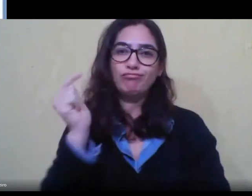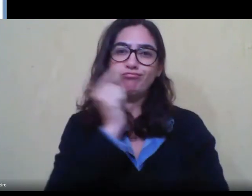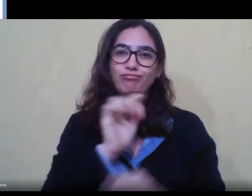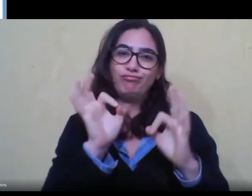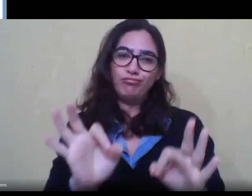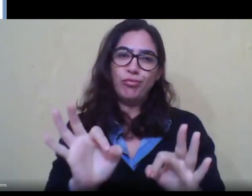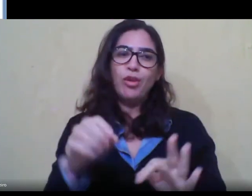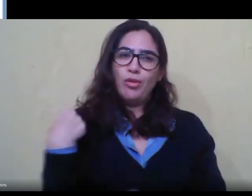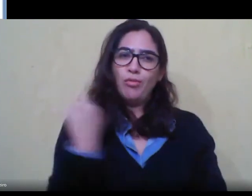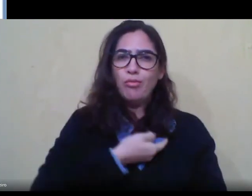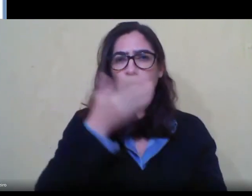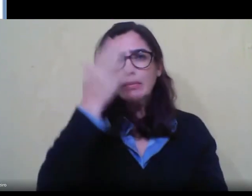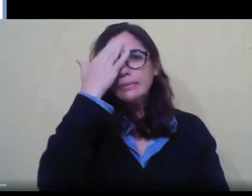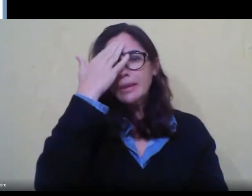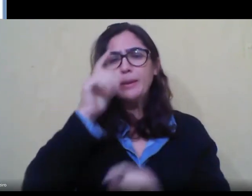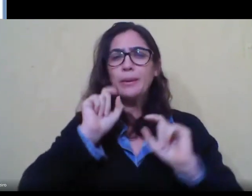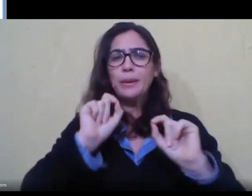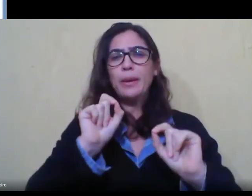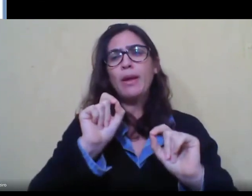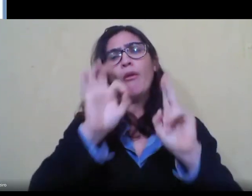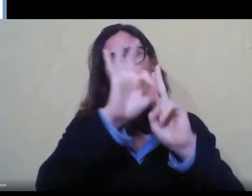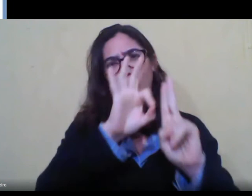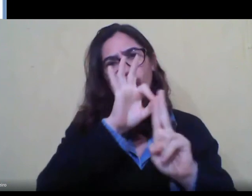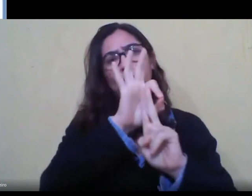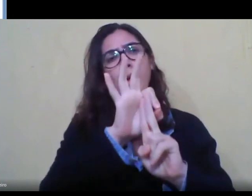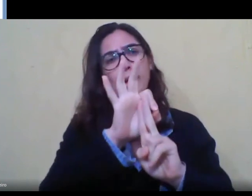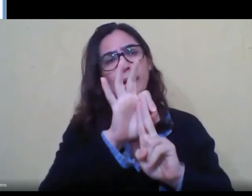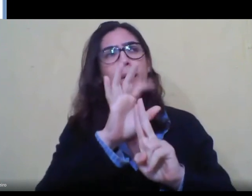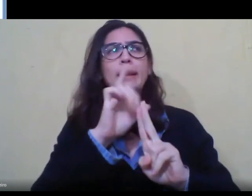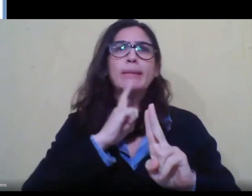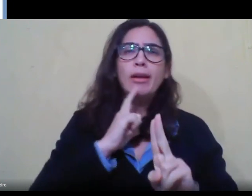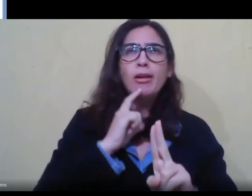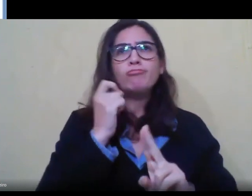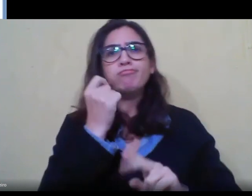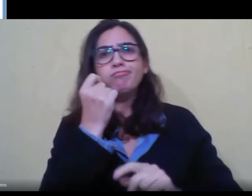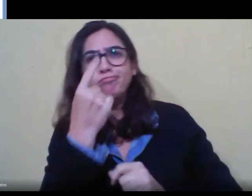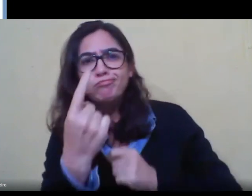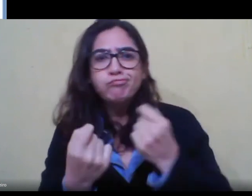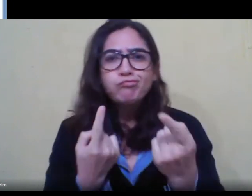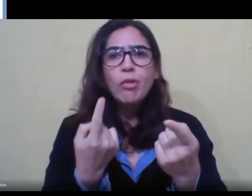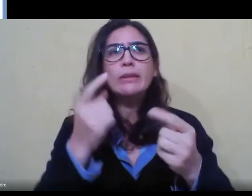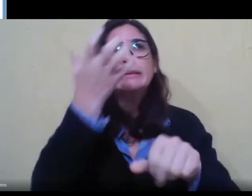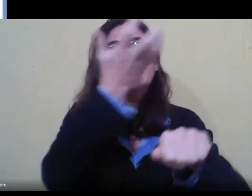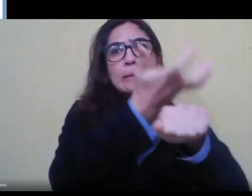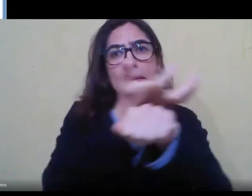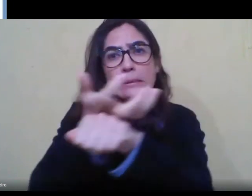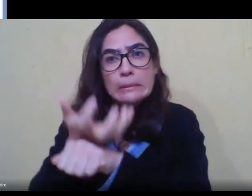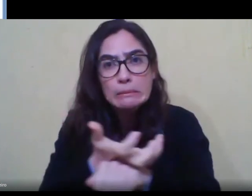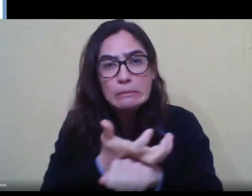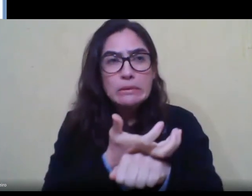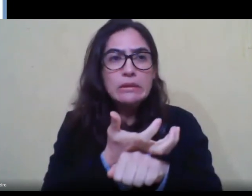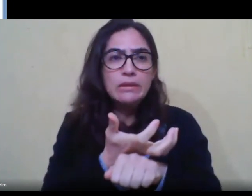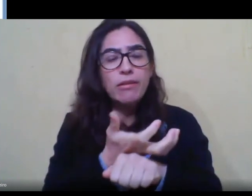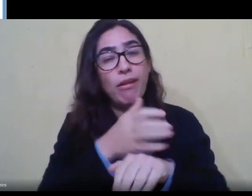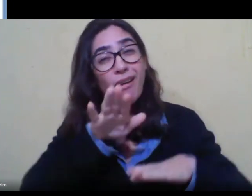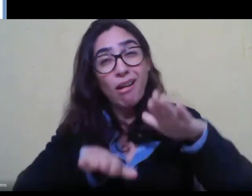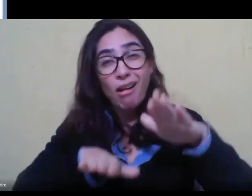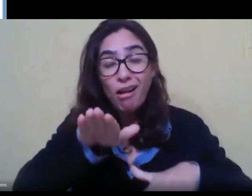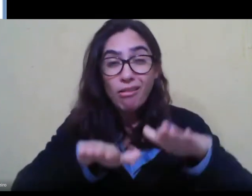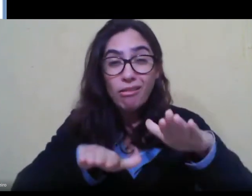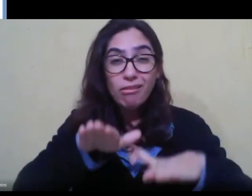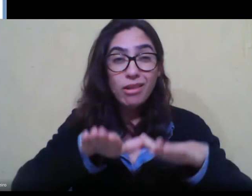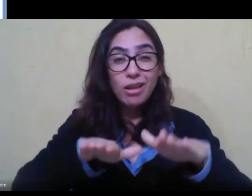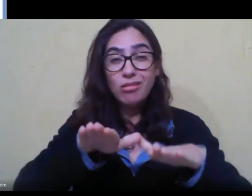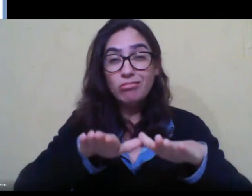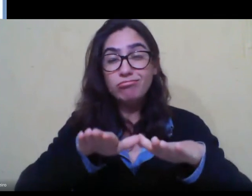e disciplinas que, às vezes, esses bancos digitais, essas bibliotecas digitais, elas